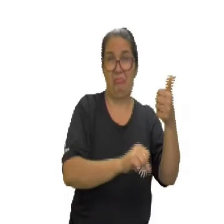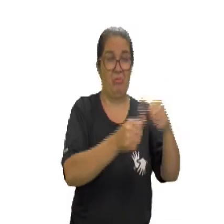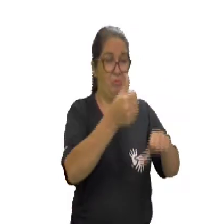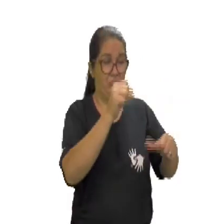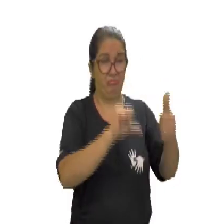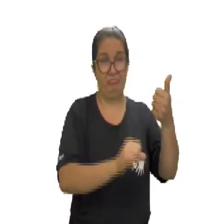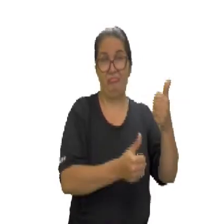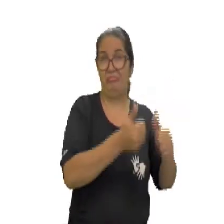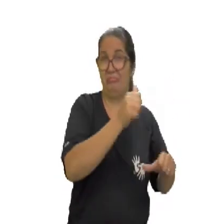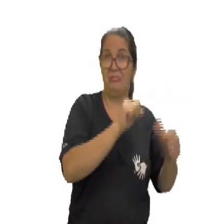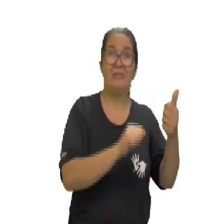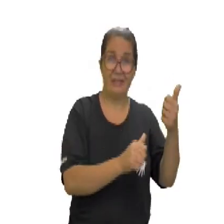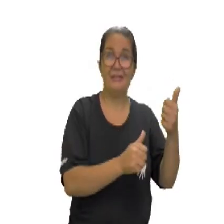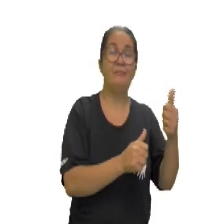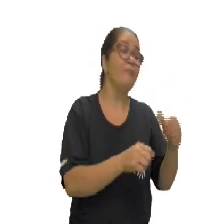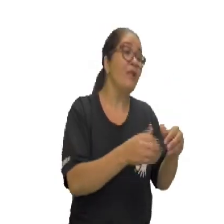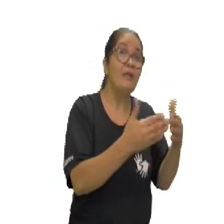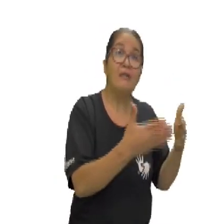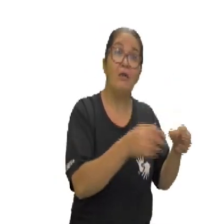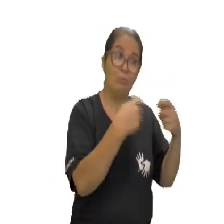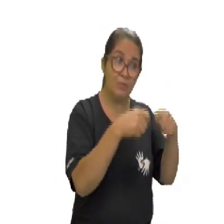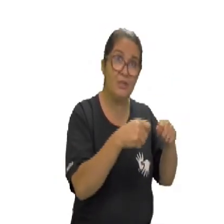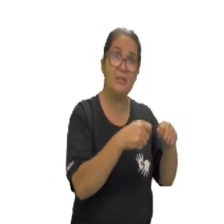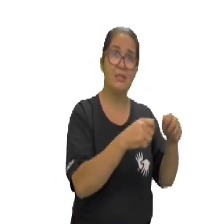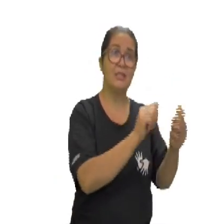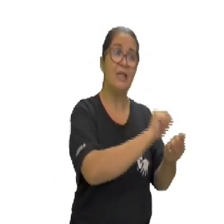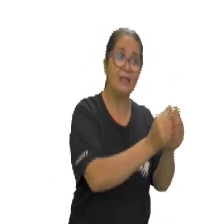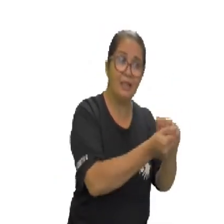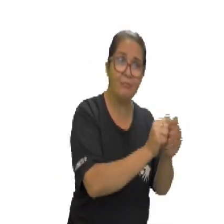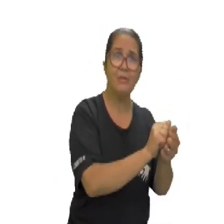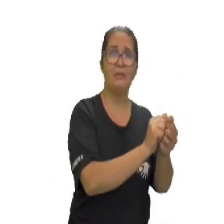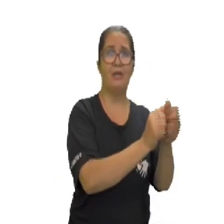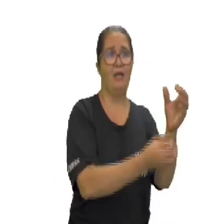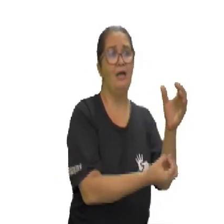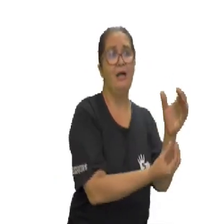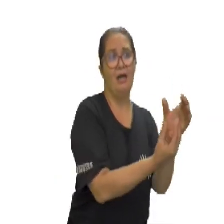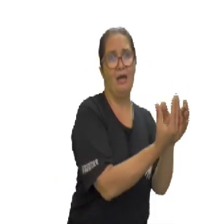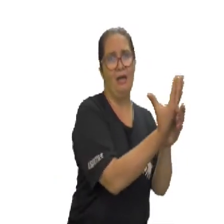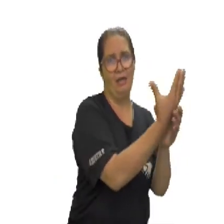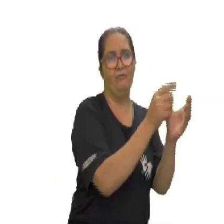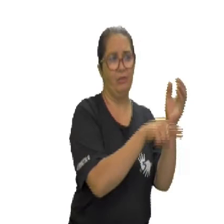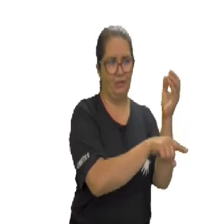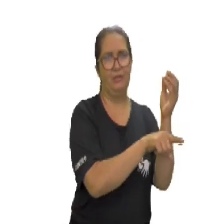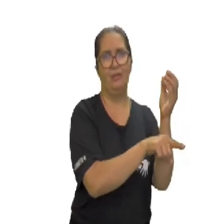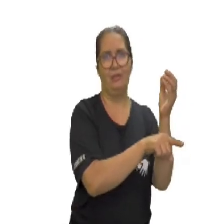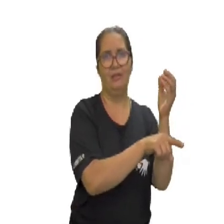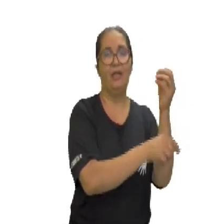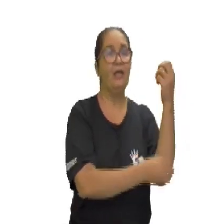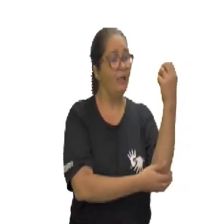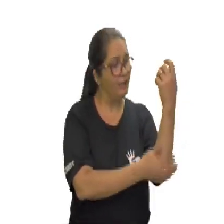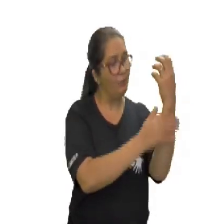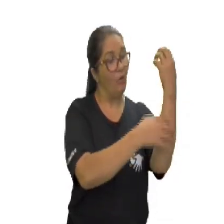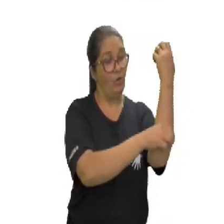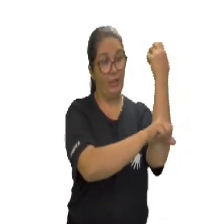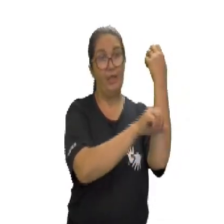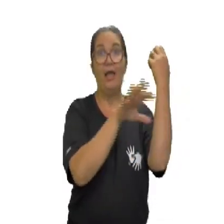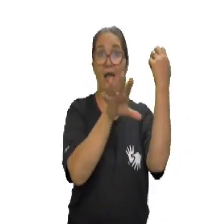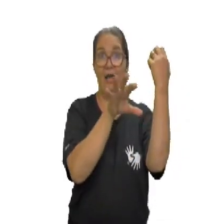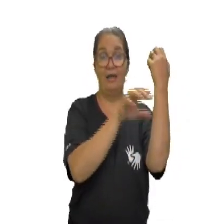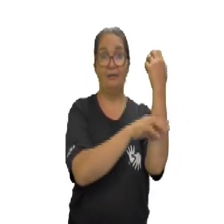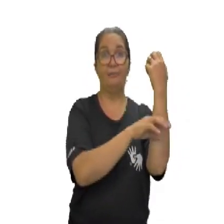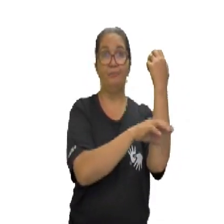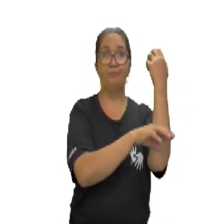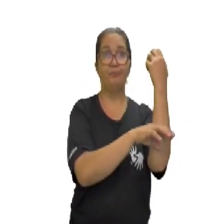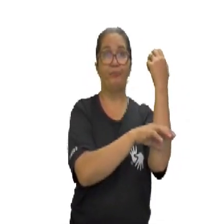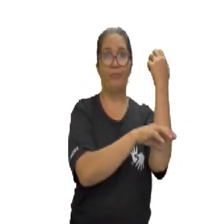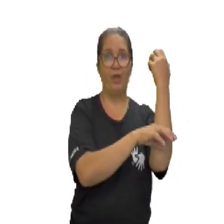muito alta, muito grande. Então, geralmente são árvores de pequeno ou médio porte. As raízes